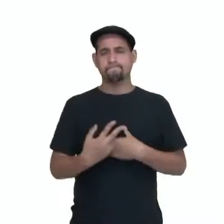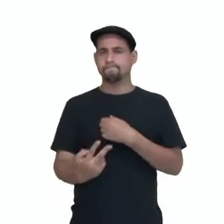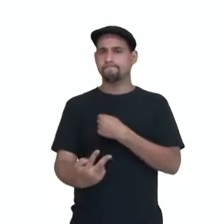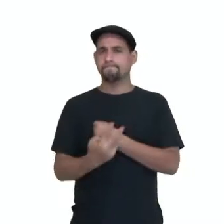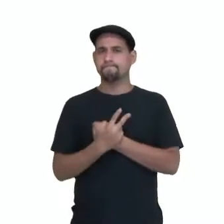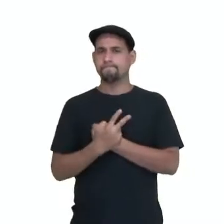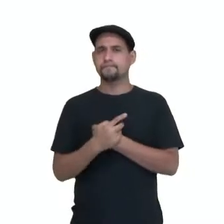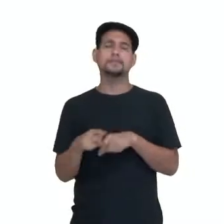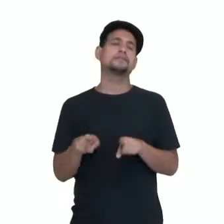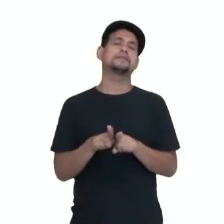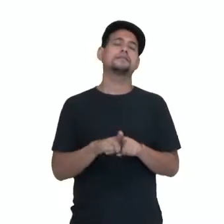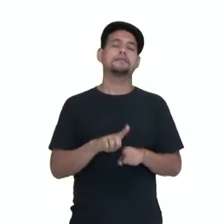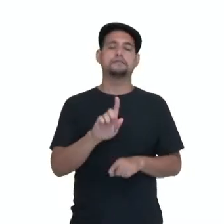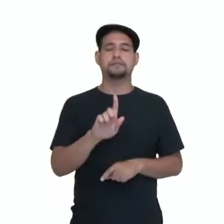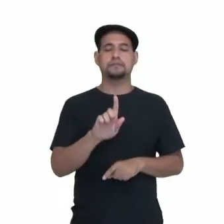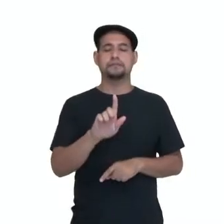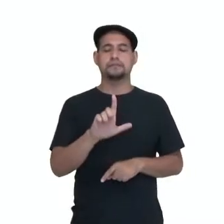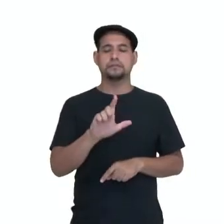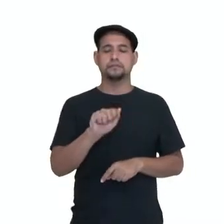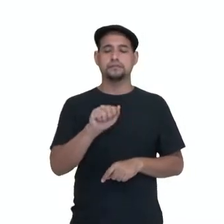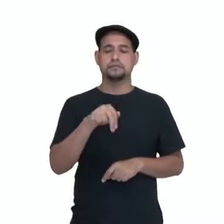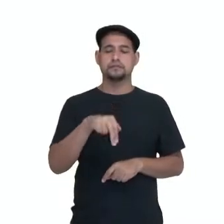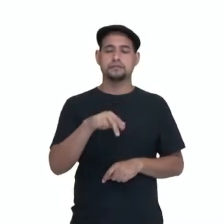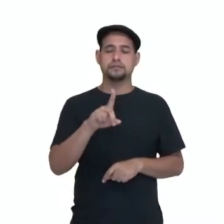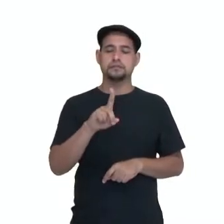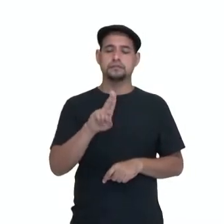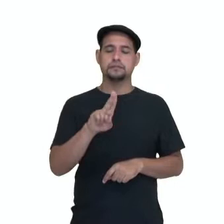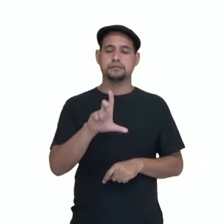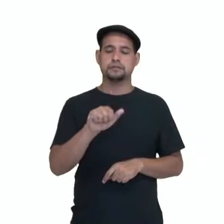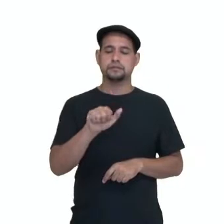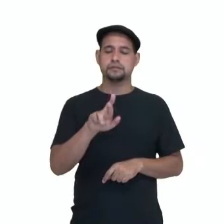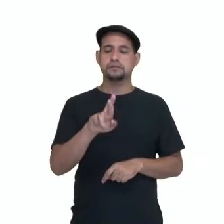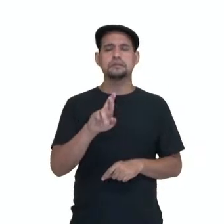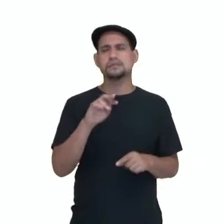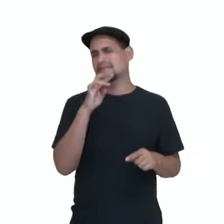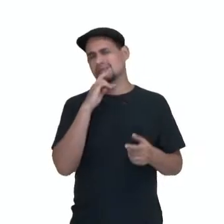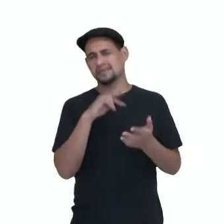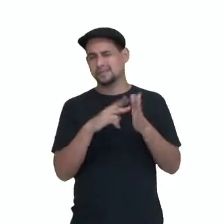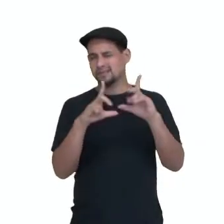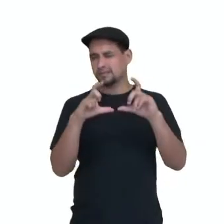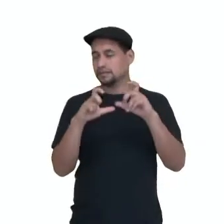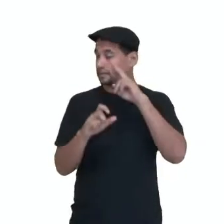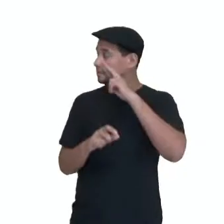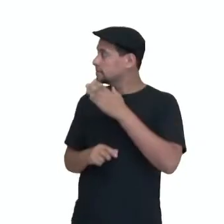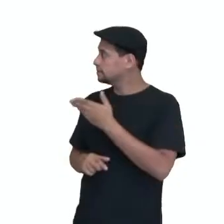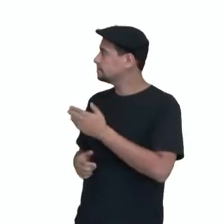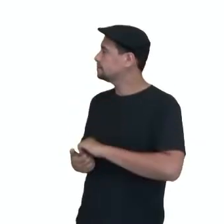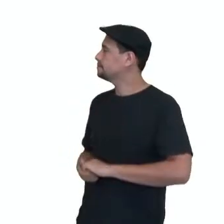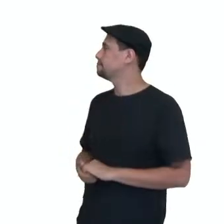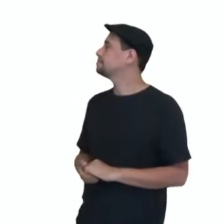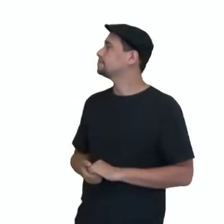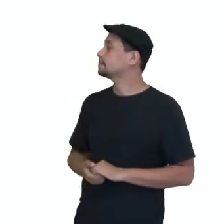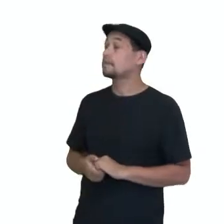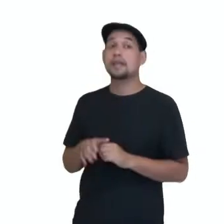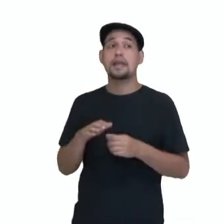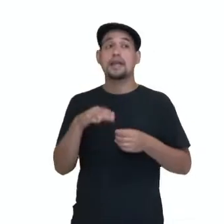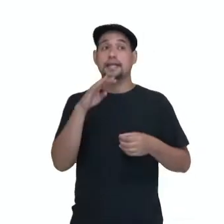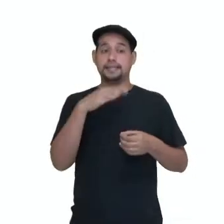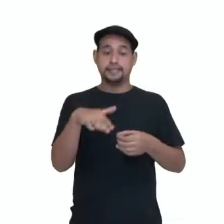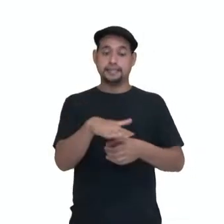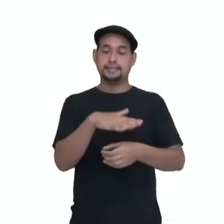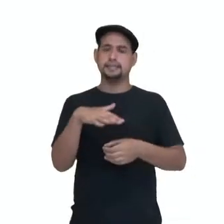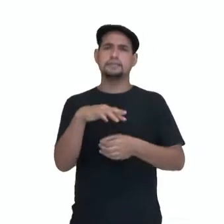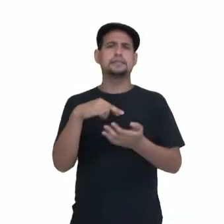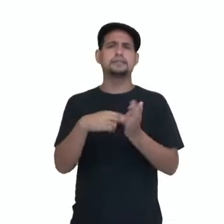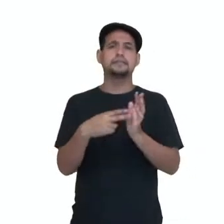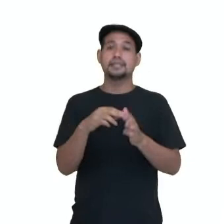também o glandular, onde vão ter as glândulas, né? Olha, observem aqui na imagem, essa parte de cima é o tecido epitelial, observe